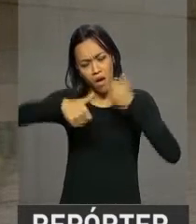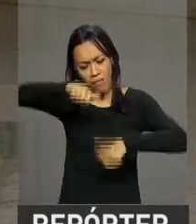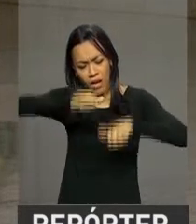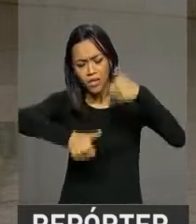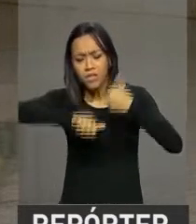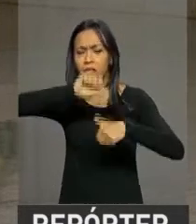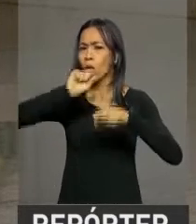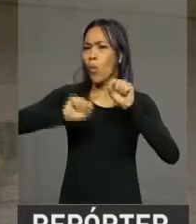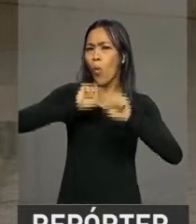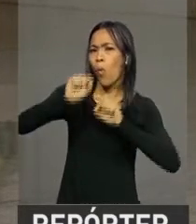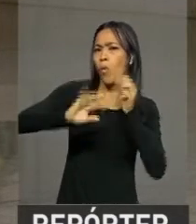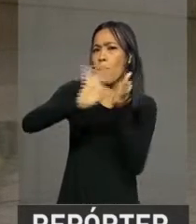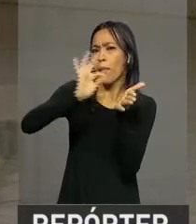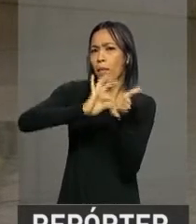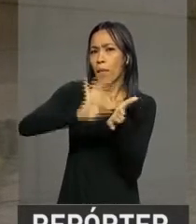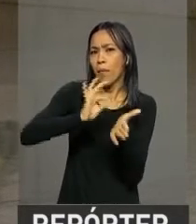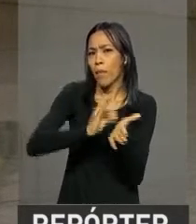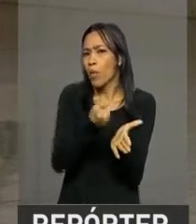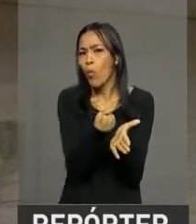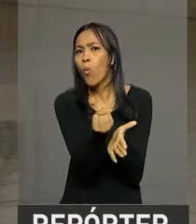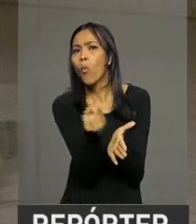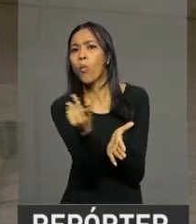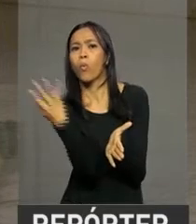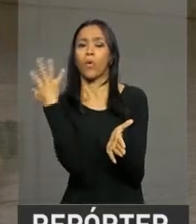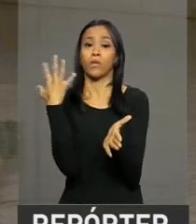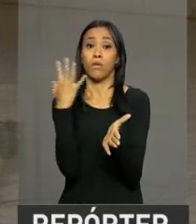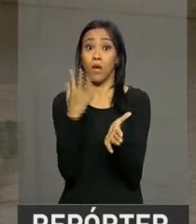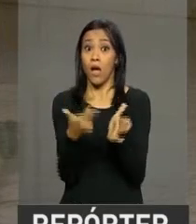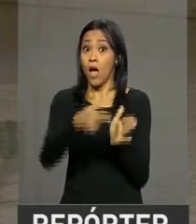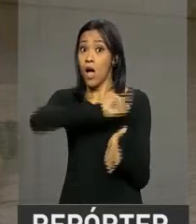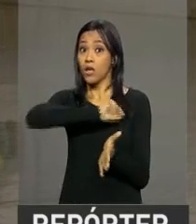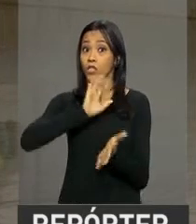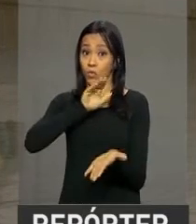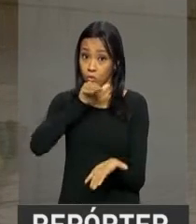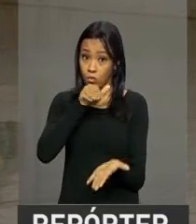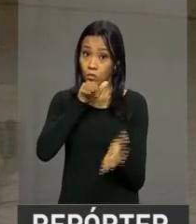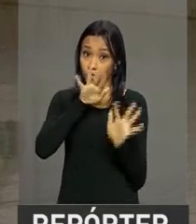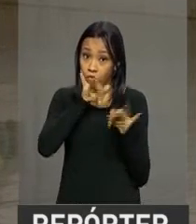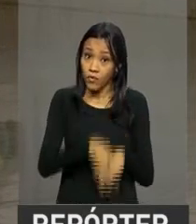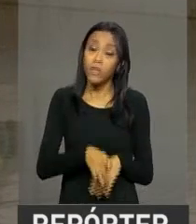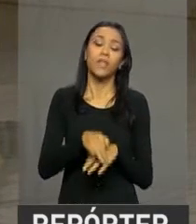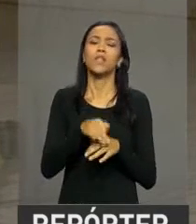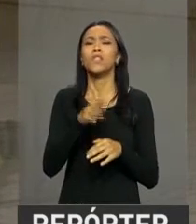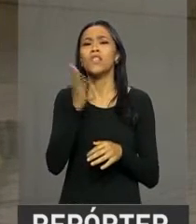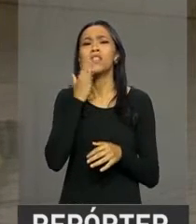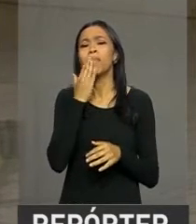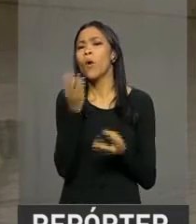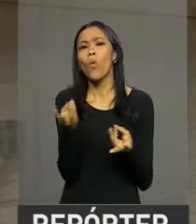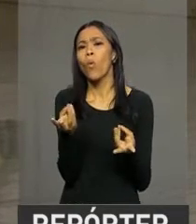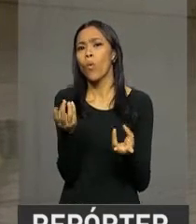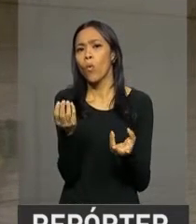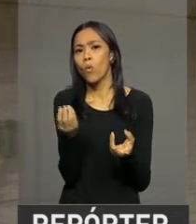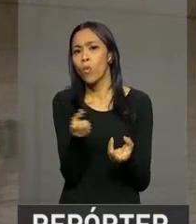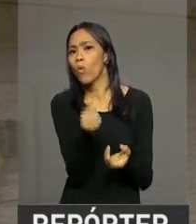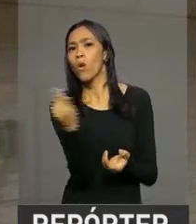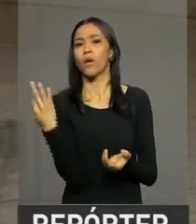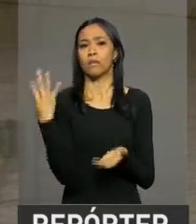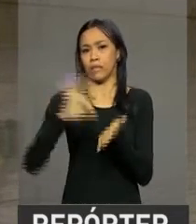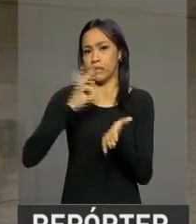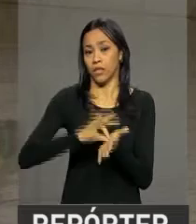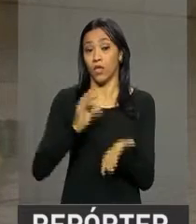da tarde de sexta feira portanto antes do término do prazo de inscrições dava conta que já havia mais de oito milhões e